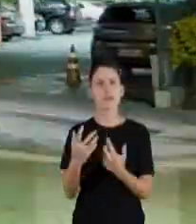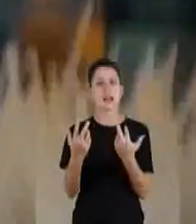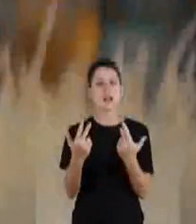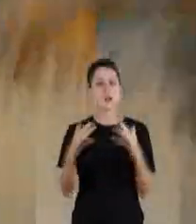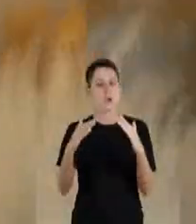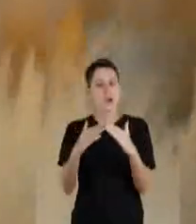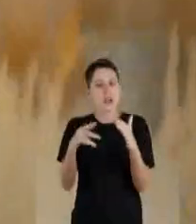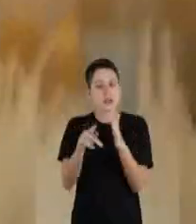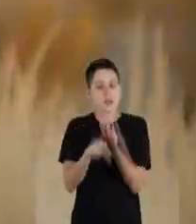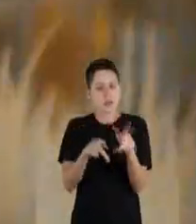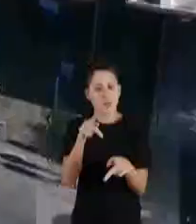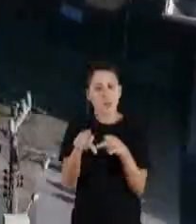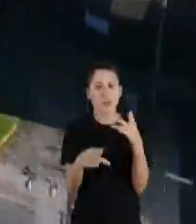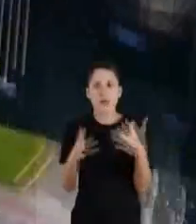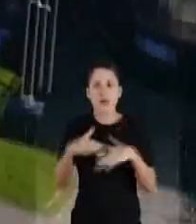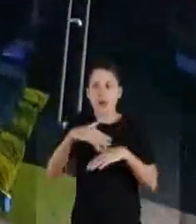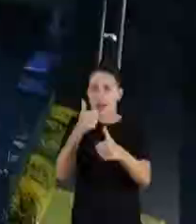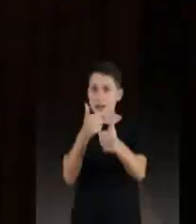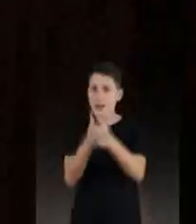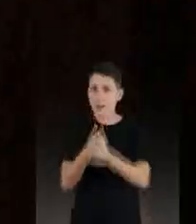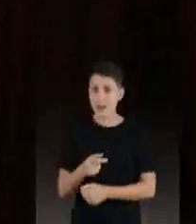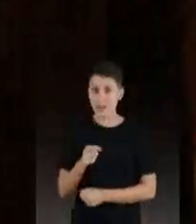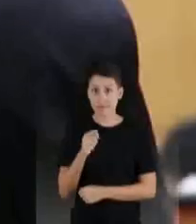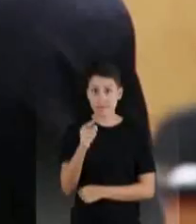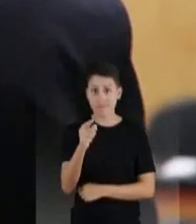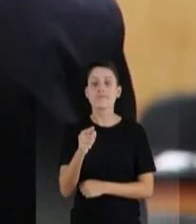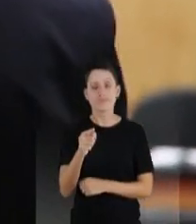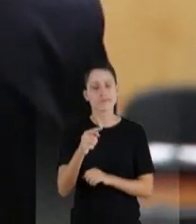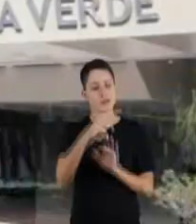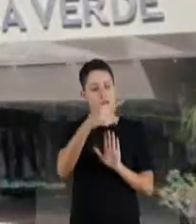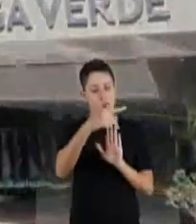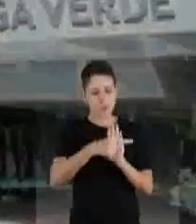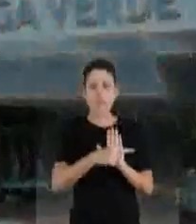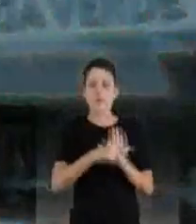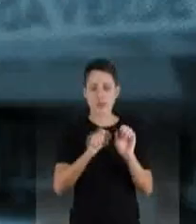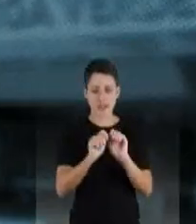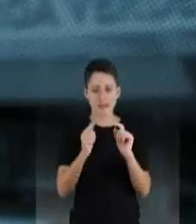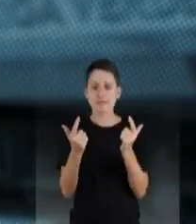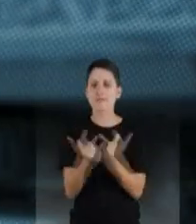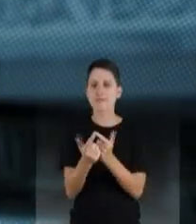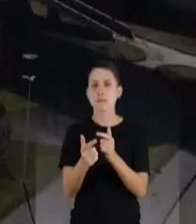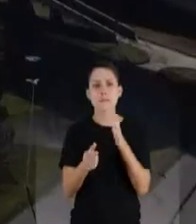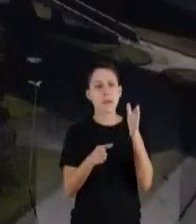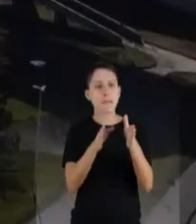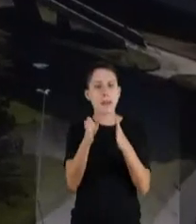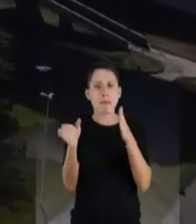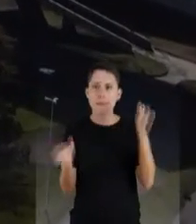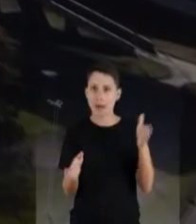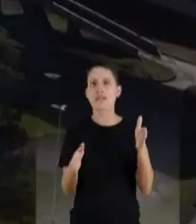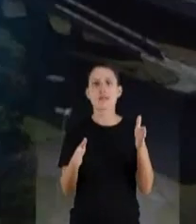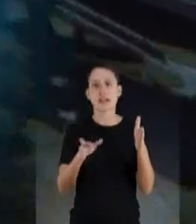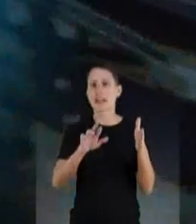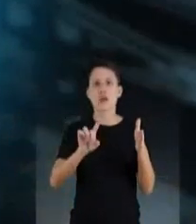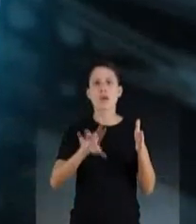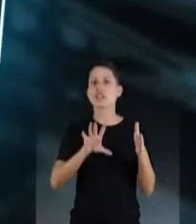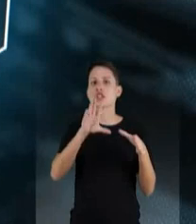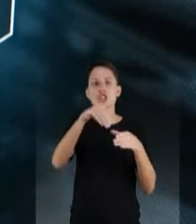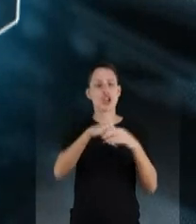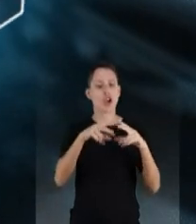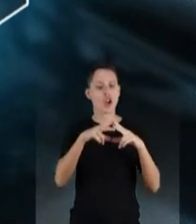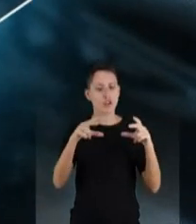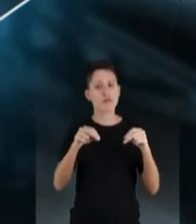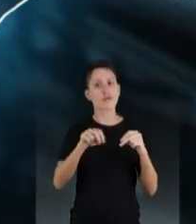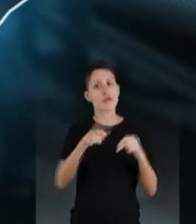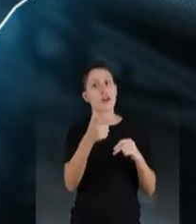Santa Catarina é a casa do povo e agora está muito mais perto de você. Com o projeto Alesc Itinerante, o Parlamento saiu